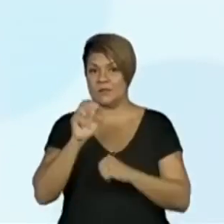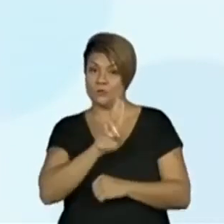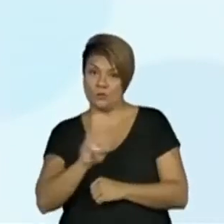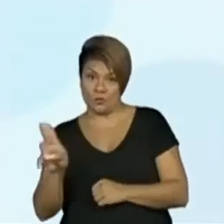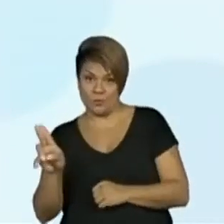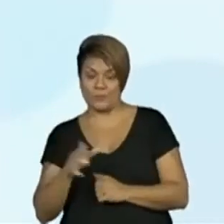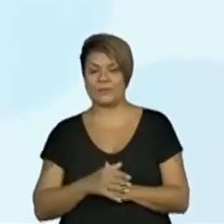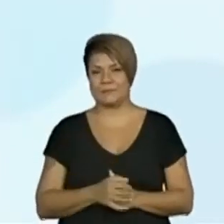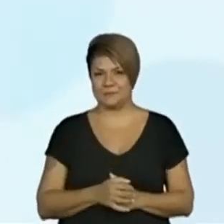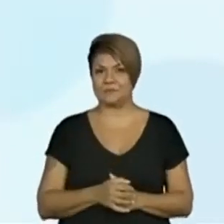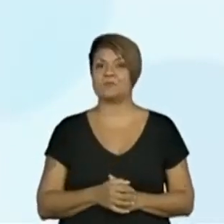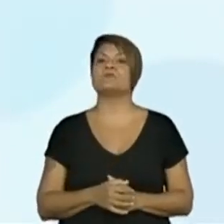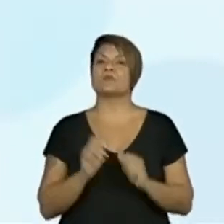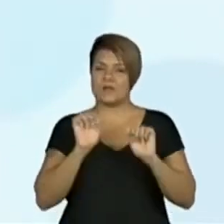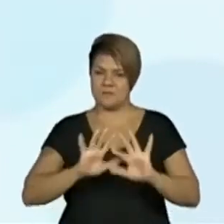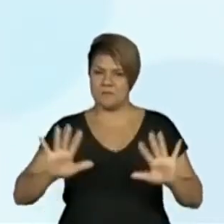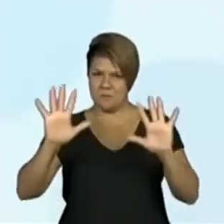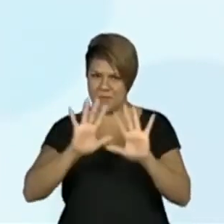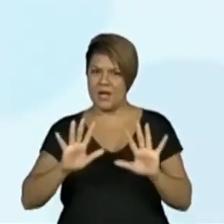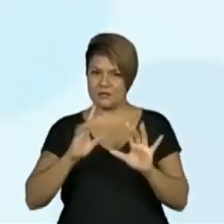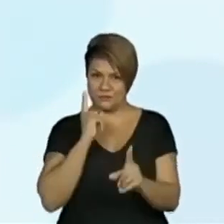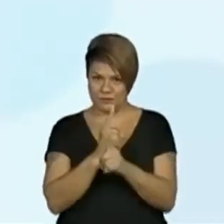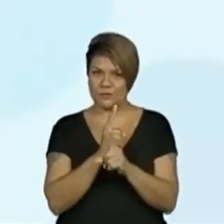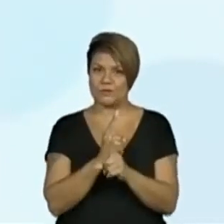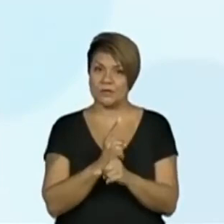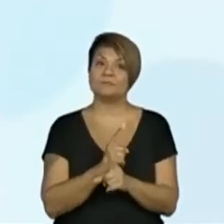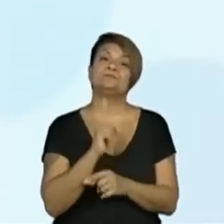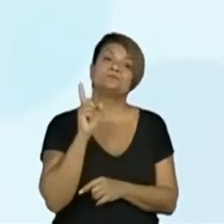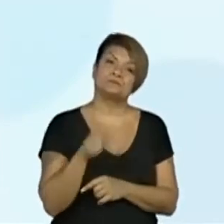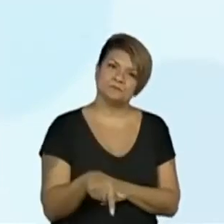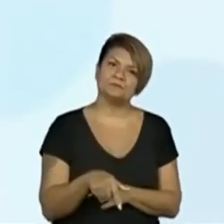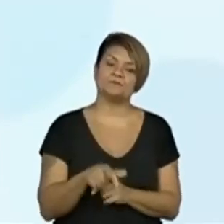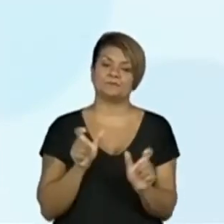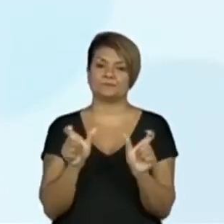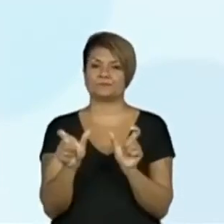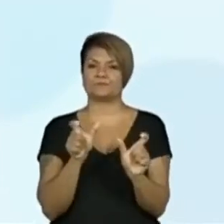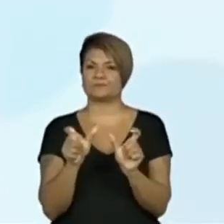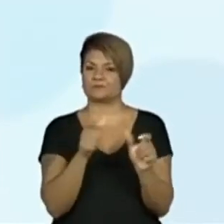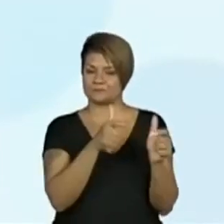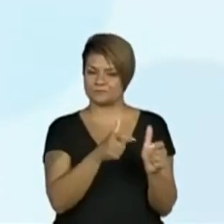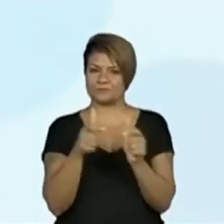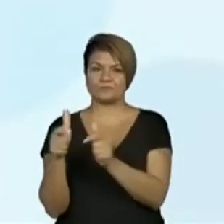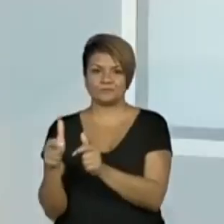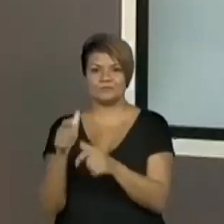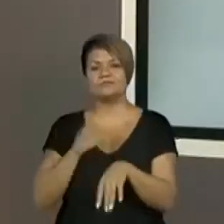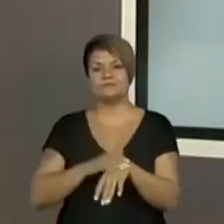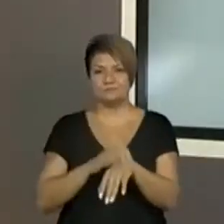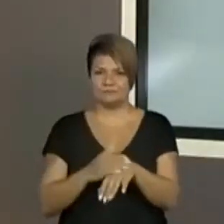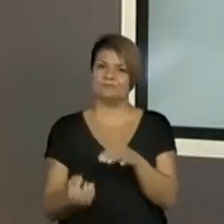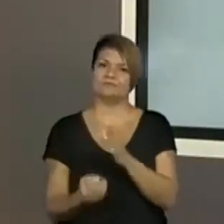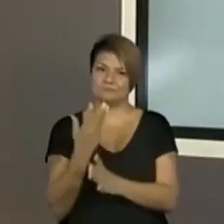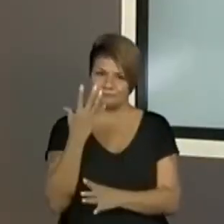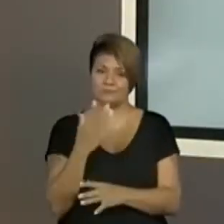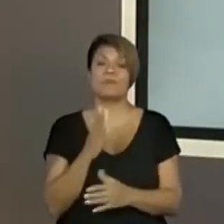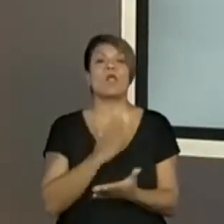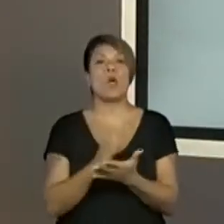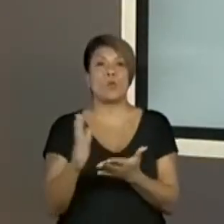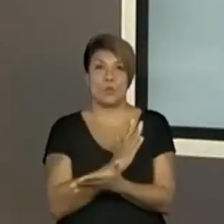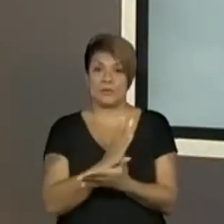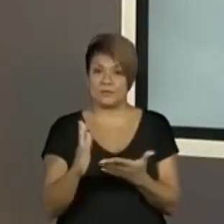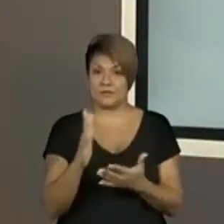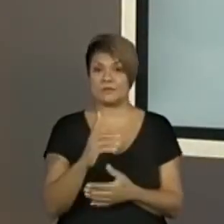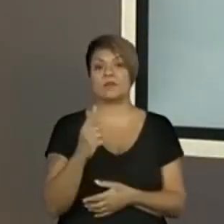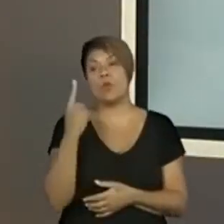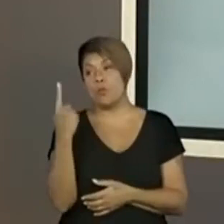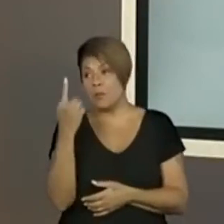seja, as imagens que vocês vão encontrar são as imagens desses dois lugares. Tem uma origem. Algumas vezes é uma